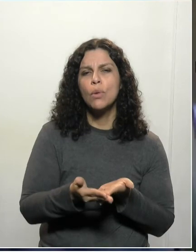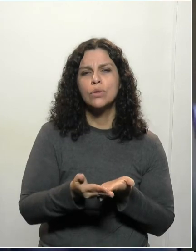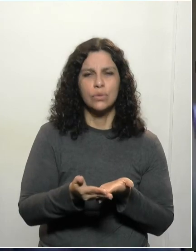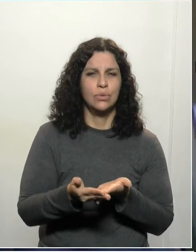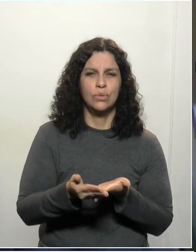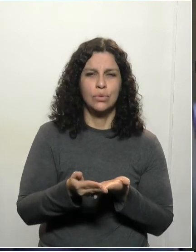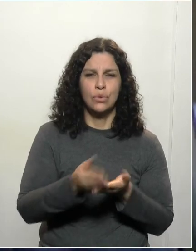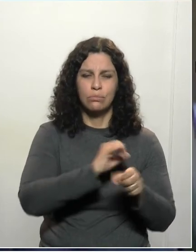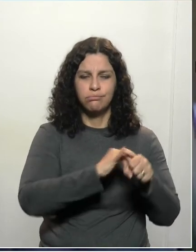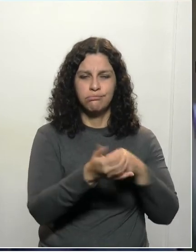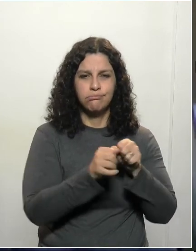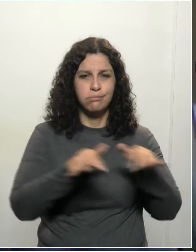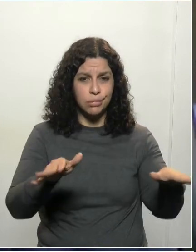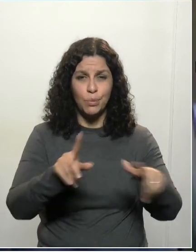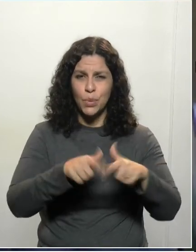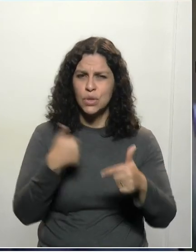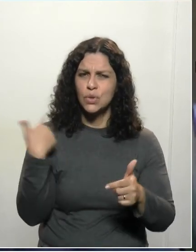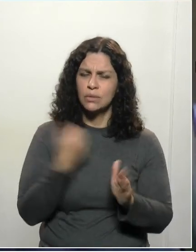pandemia. Vamos dar